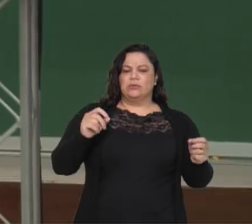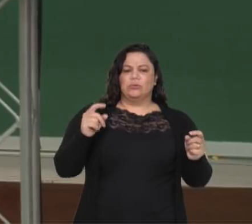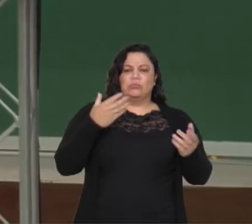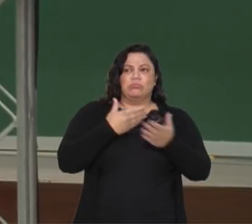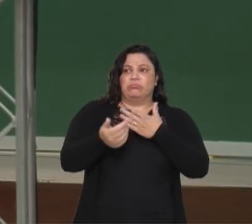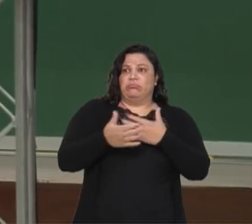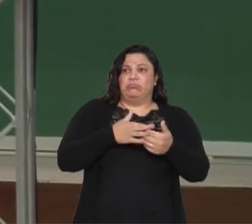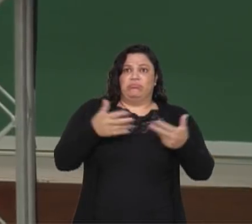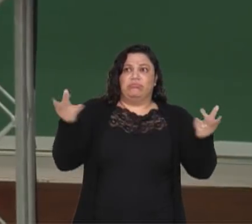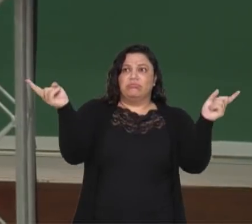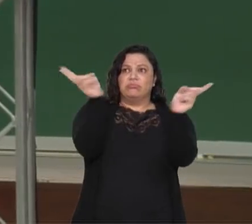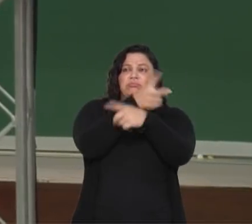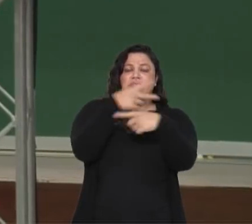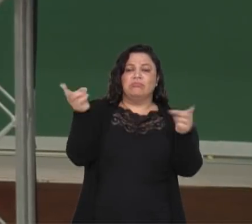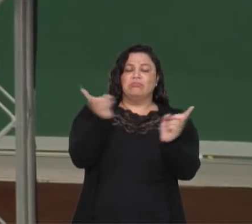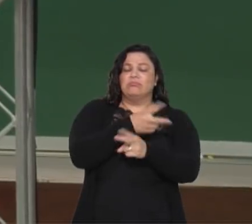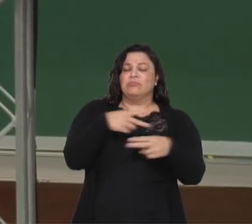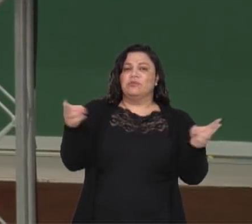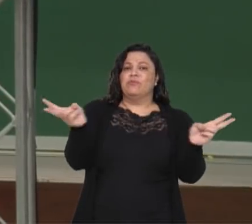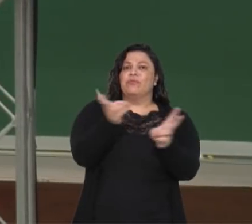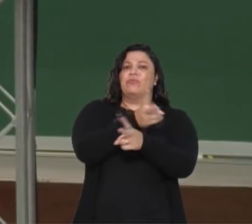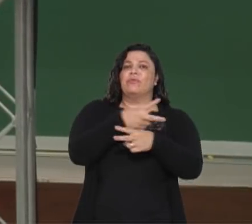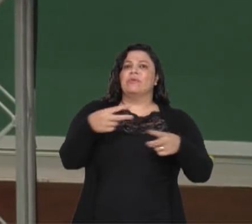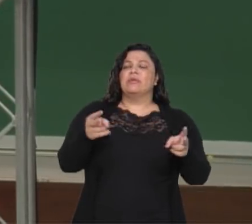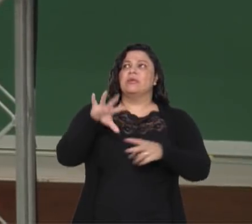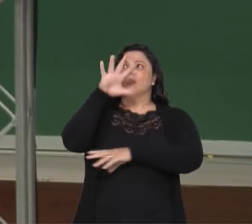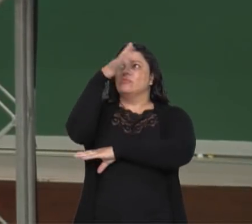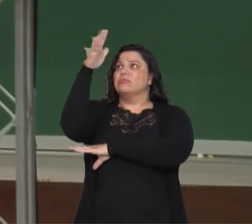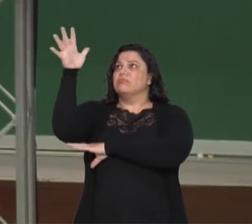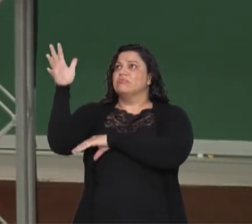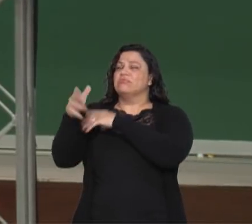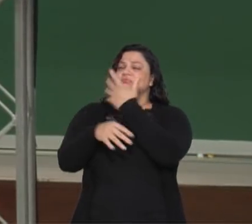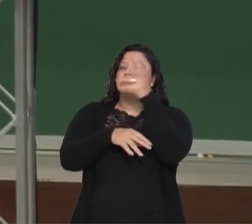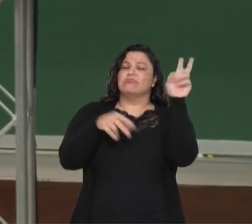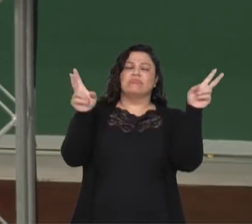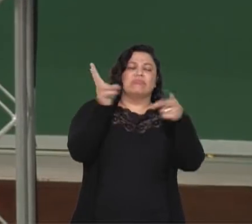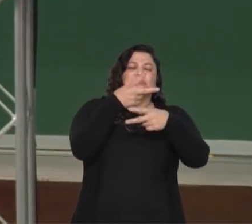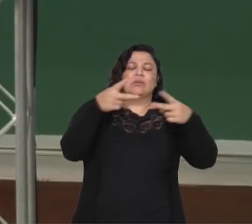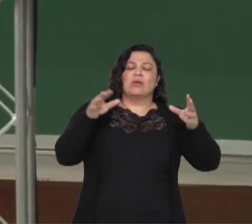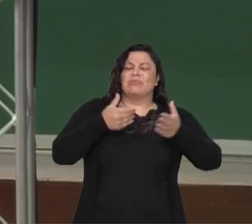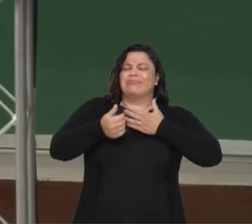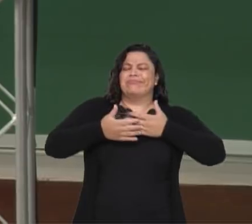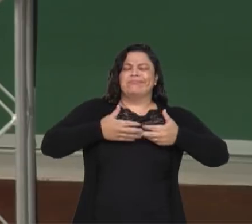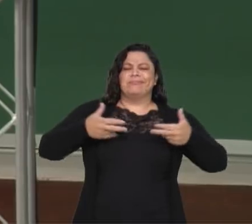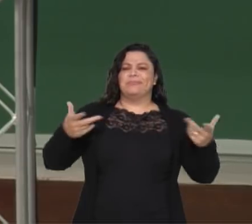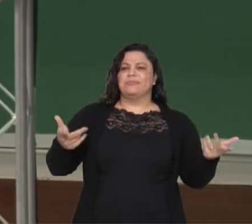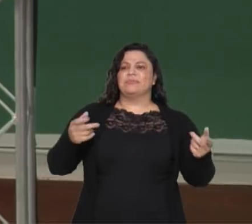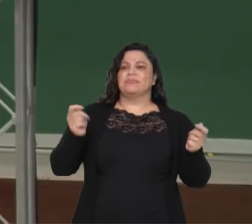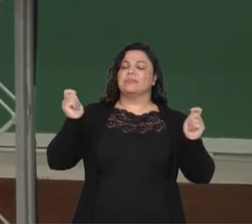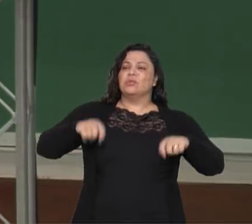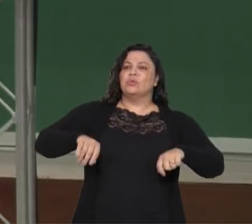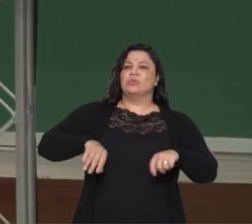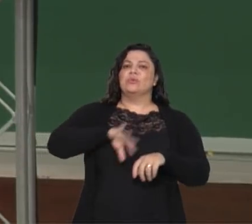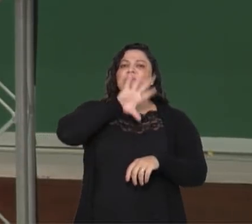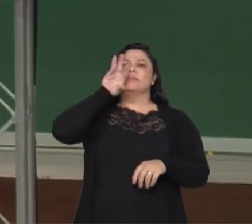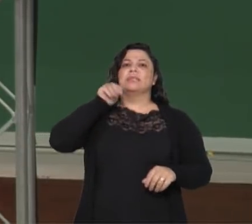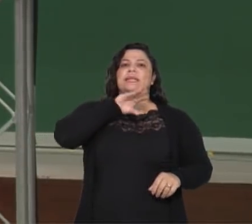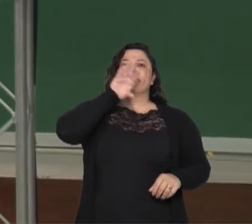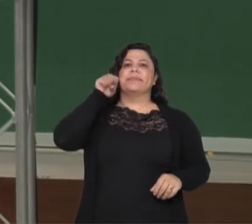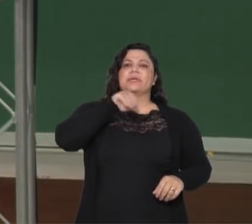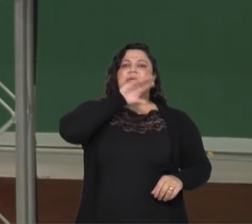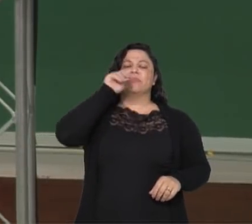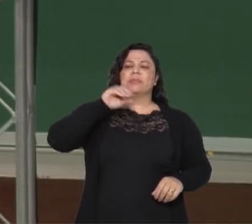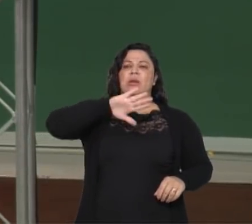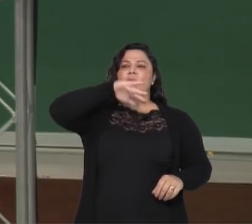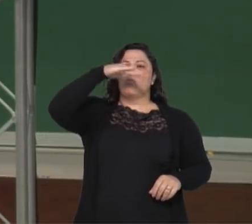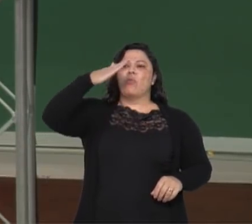do vento balançando a copa das árvores. Estou trabalhando um show de rock, estou trabalhando a nossa fala. Tudo isso são ondas sonoras. Então